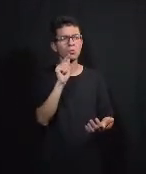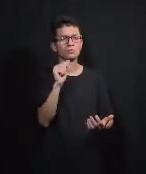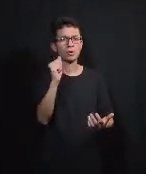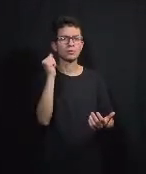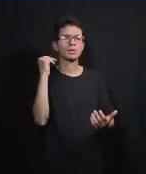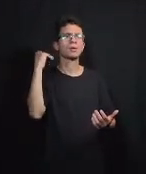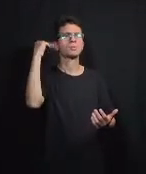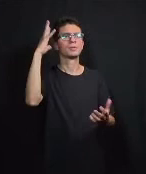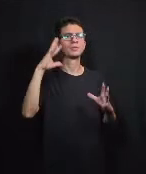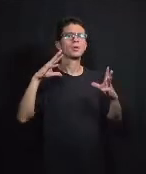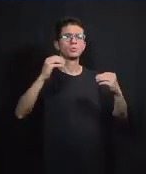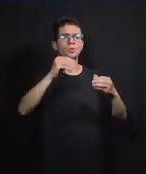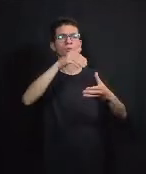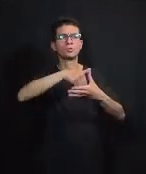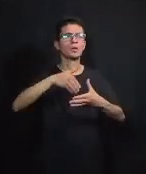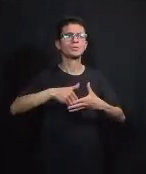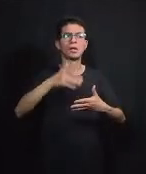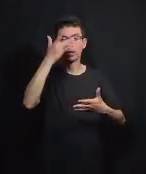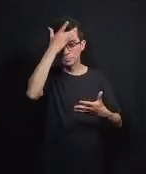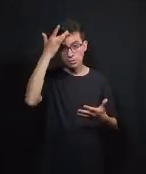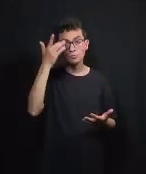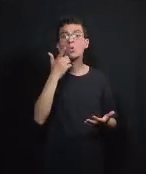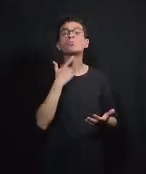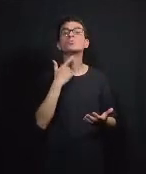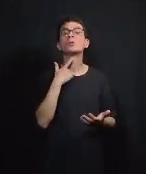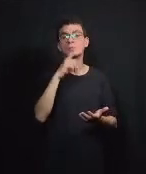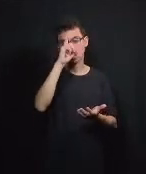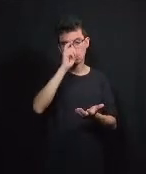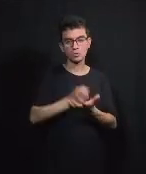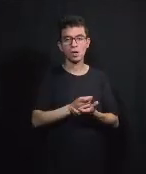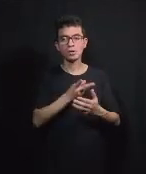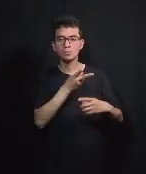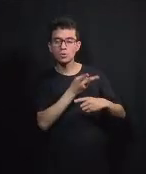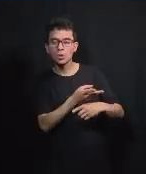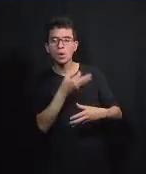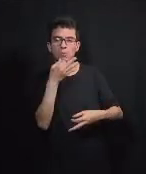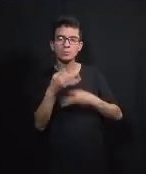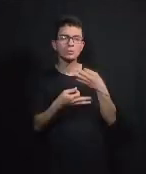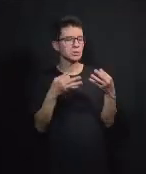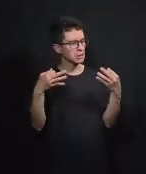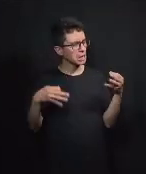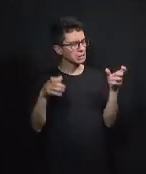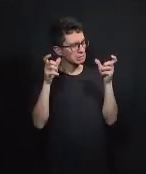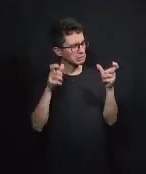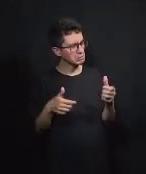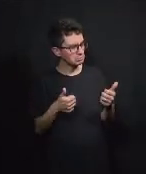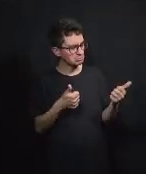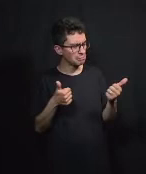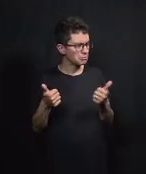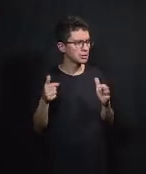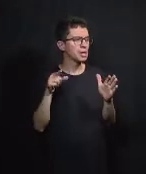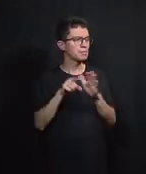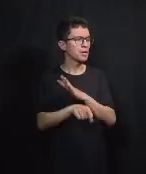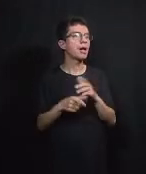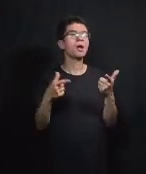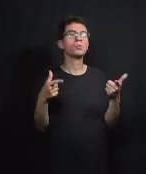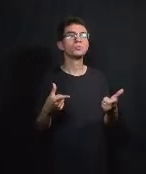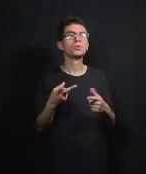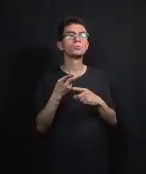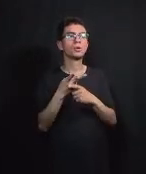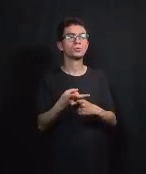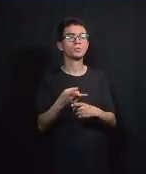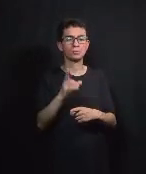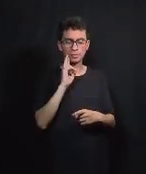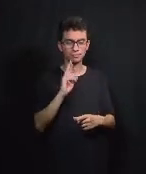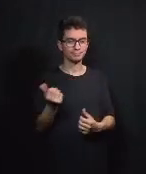da cultura democrática? Então, quem quiser decidir, né, buscar opiniões interessantes, onde é que vai buscar? Né? Essa que é a